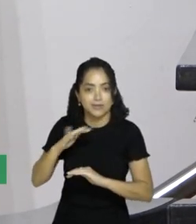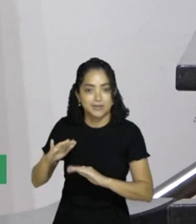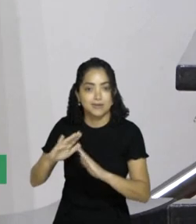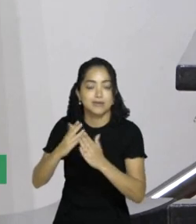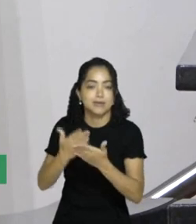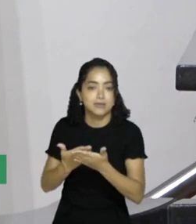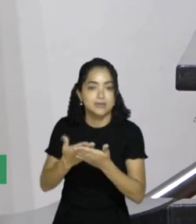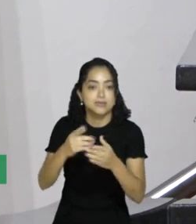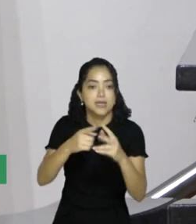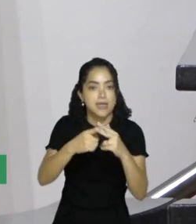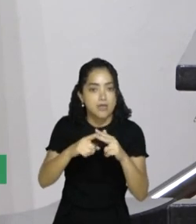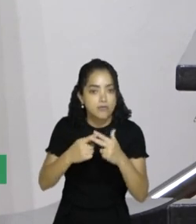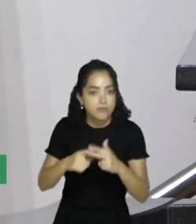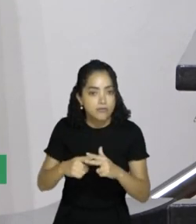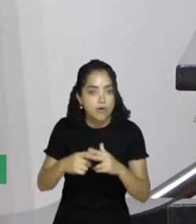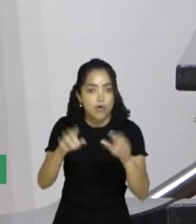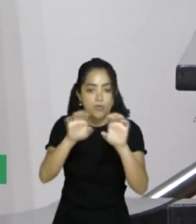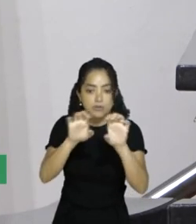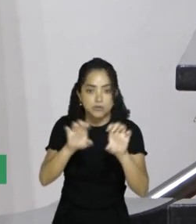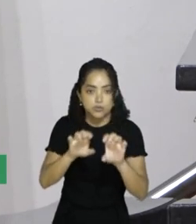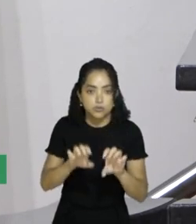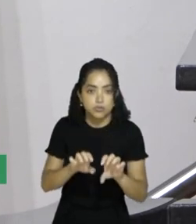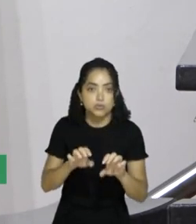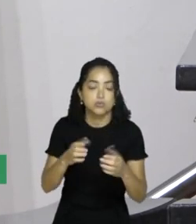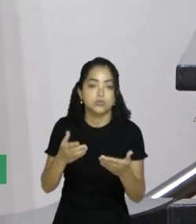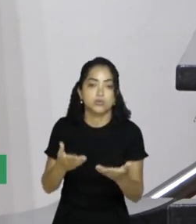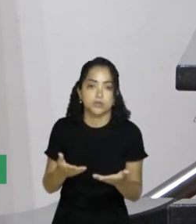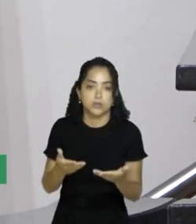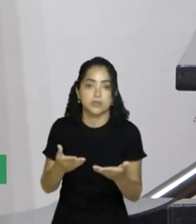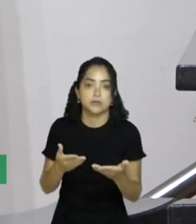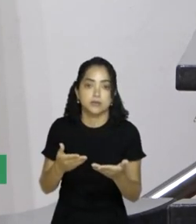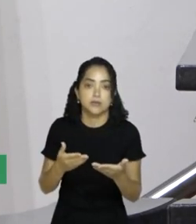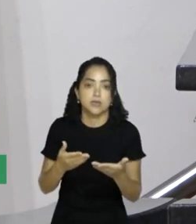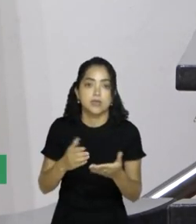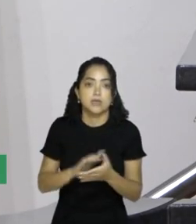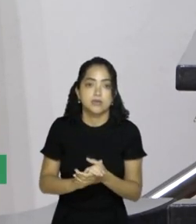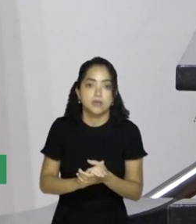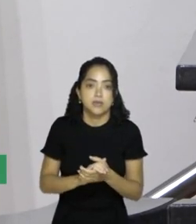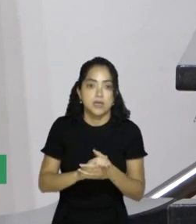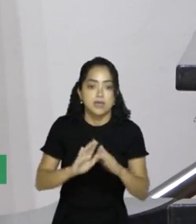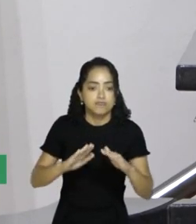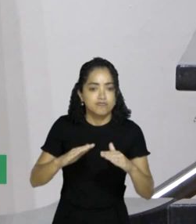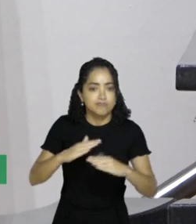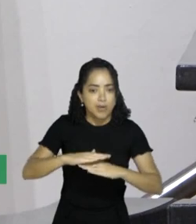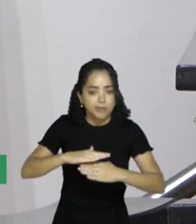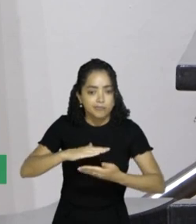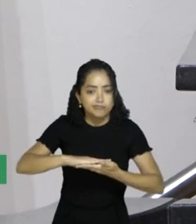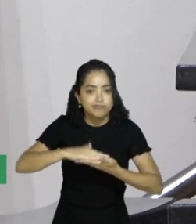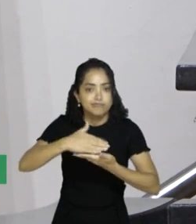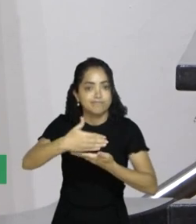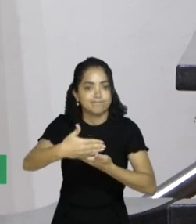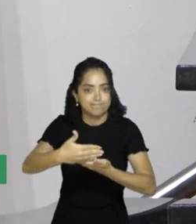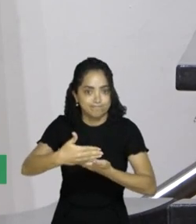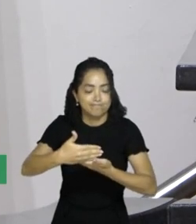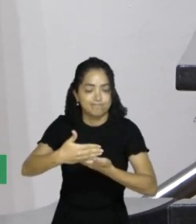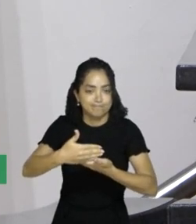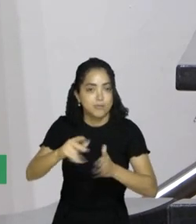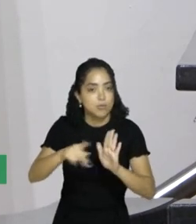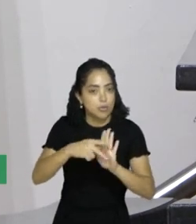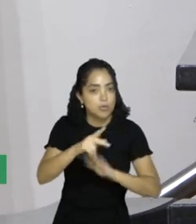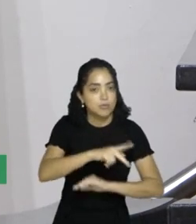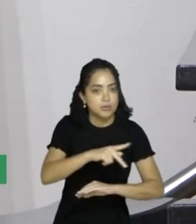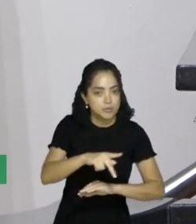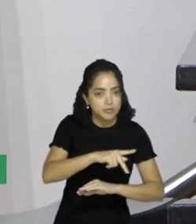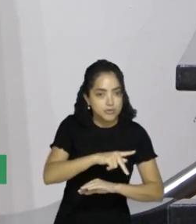todo toda a estrutura do nosso município da educação 500 notebooks para os professores vamos no esporte temos